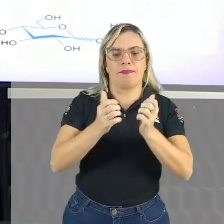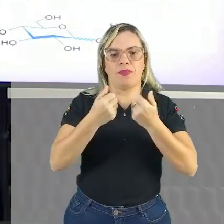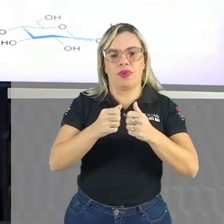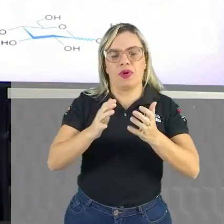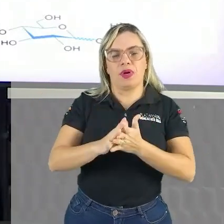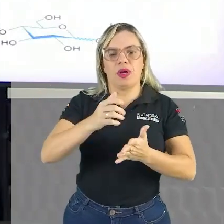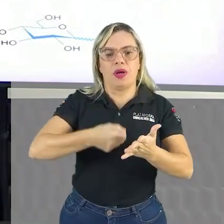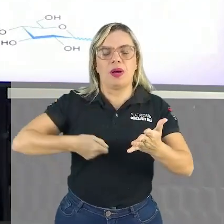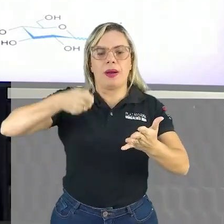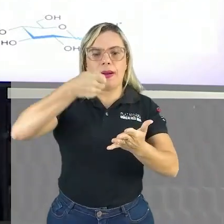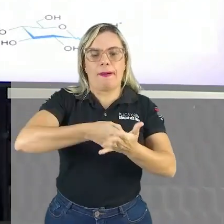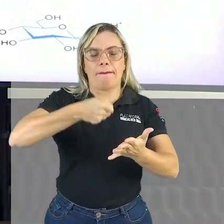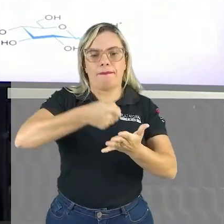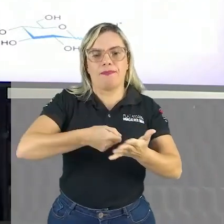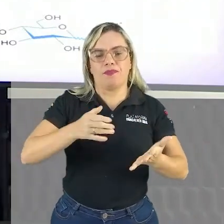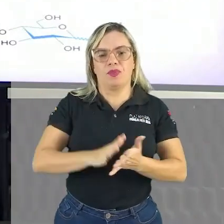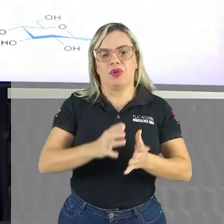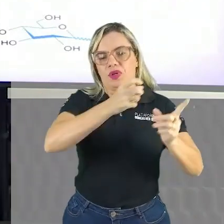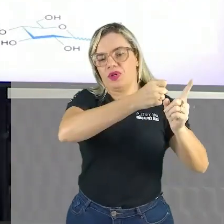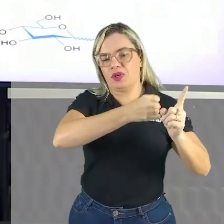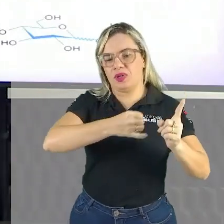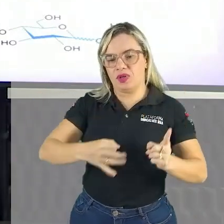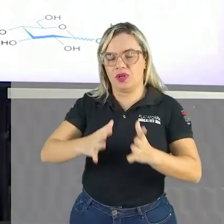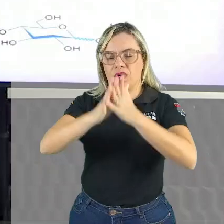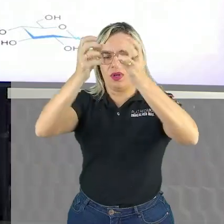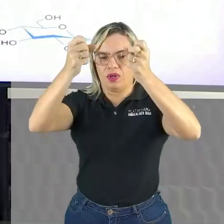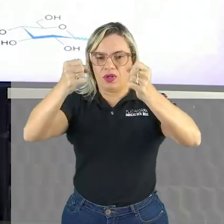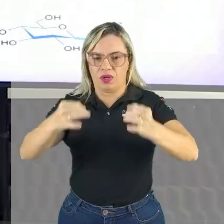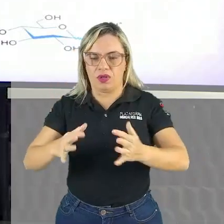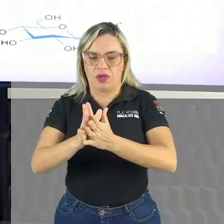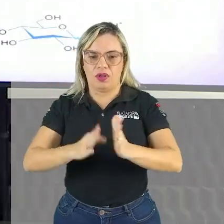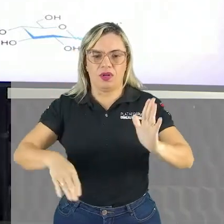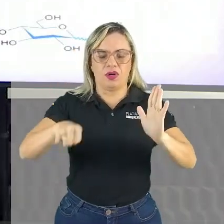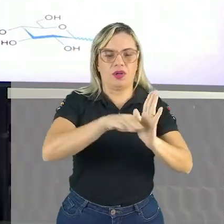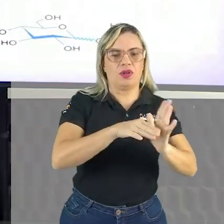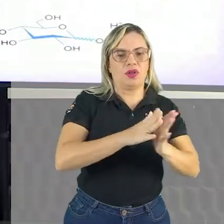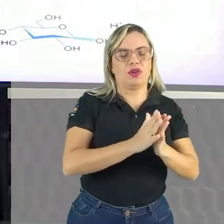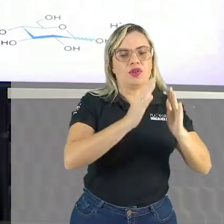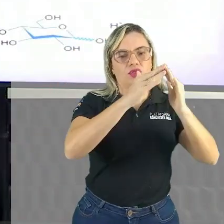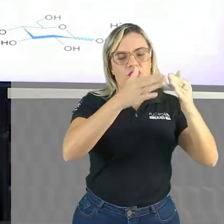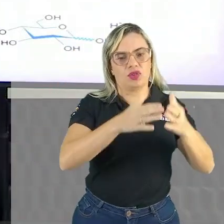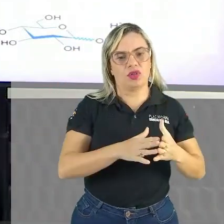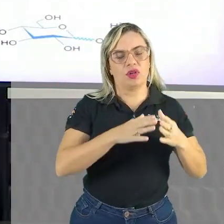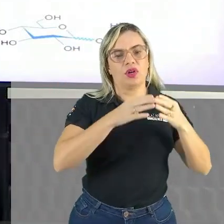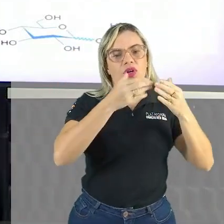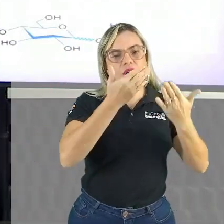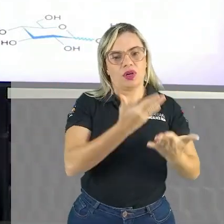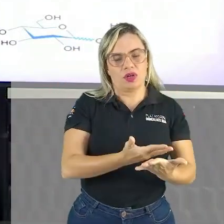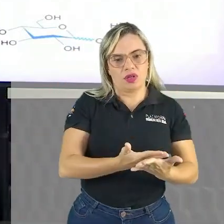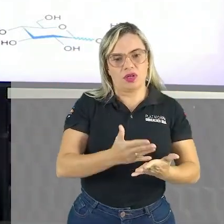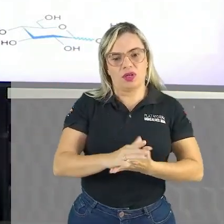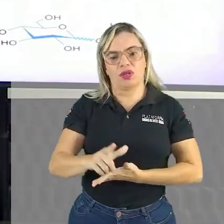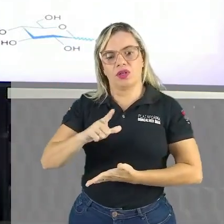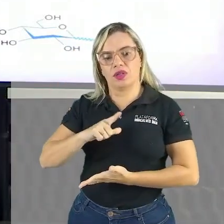Ou seja, quando você descreve todo o caminho que você seguiu até chegar até ali, você tem um mecanismo, tá